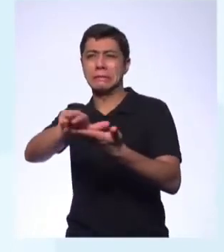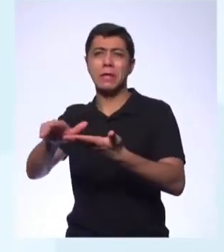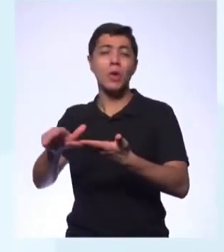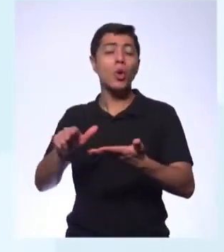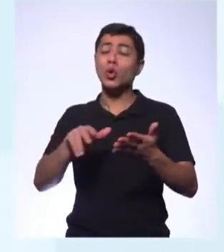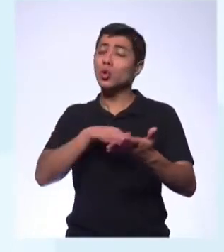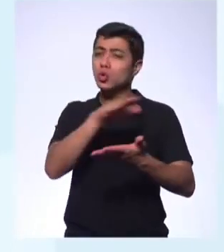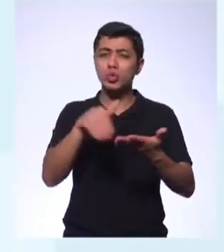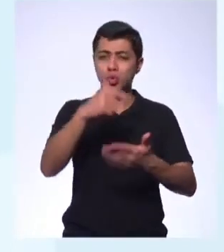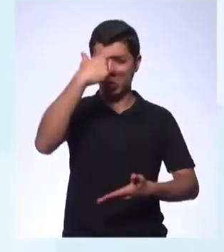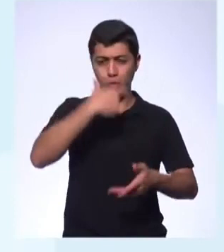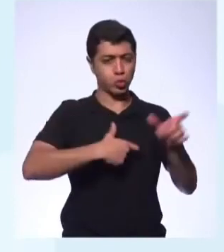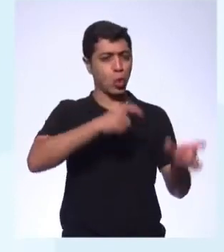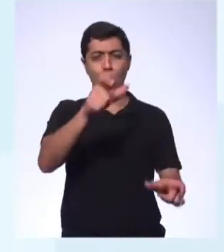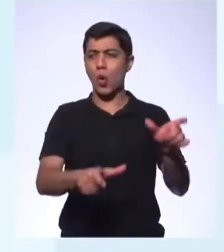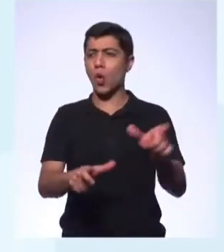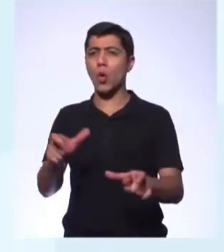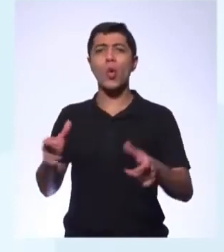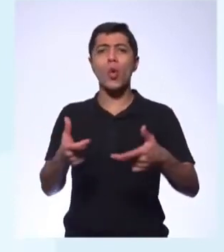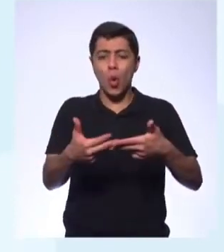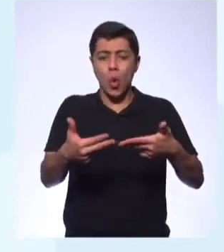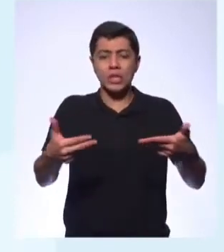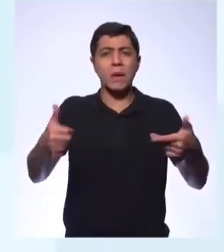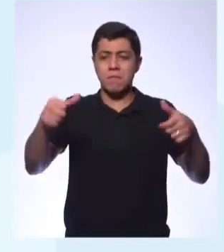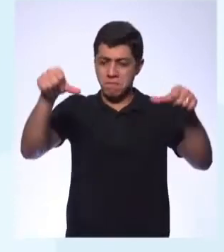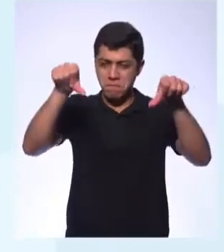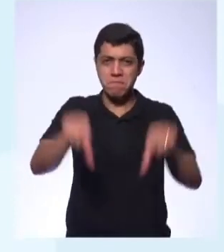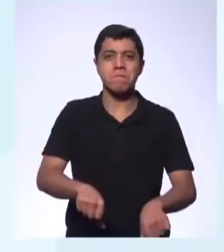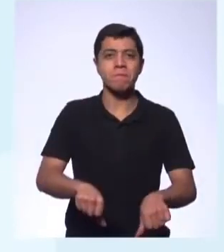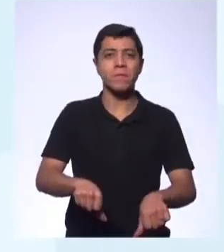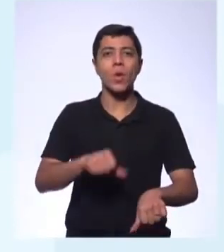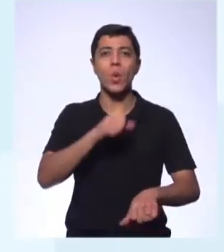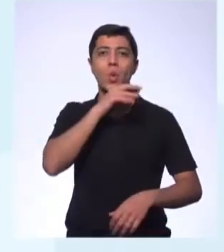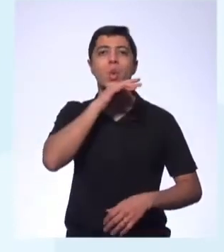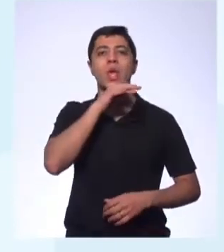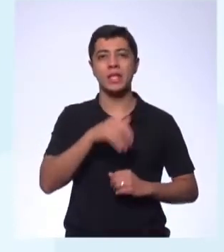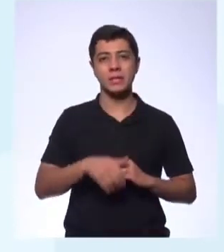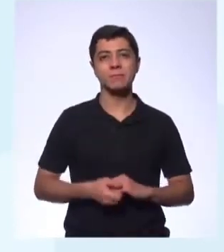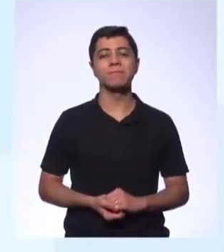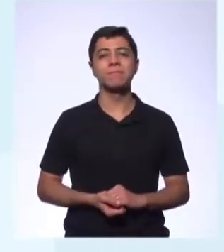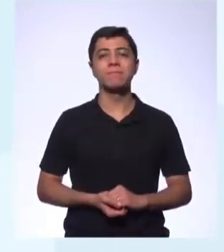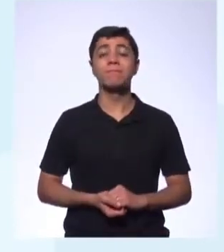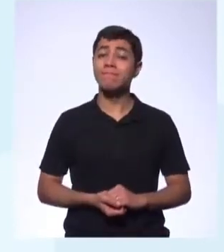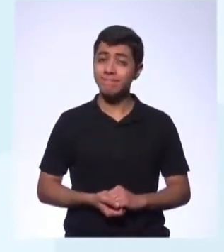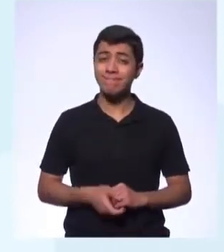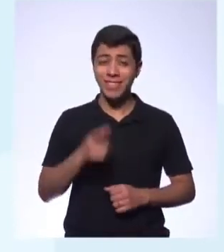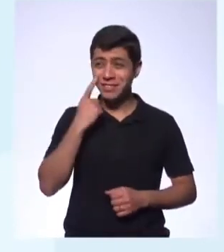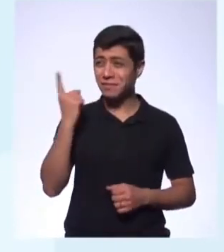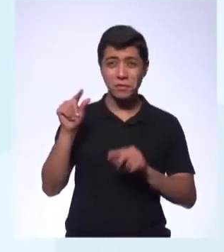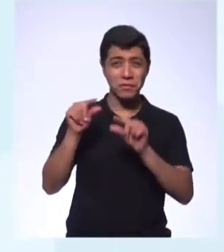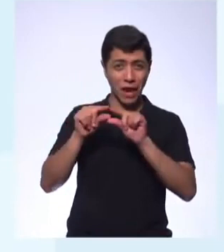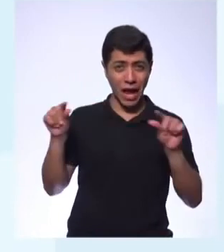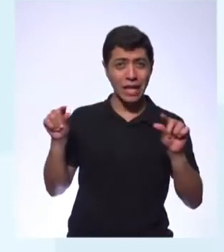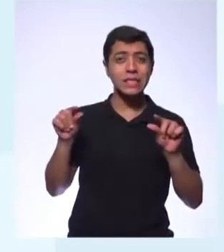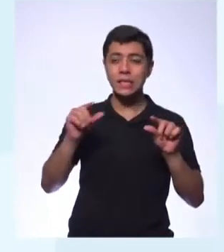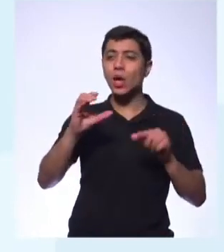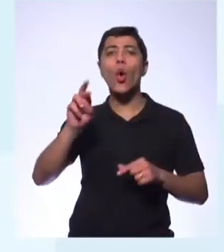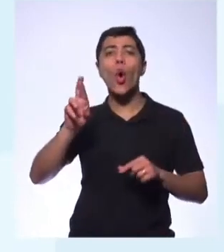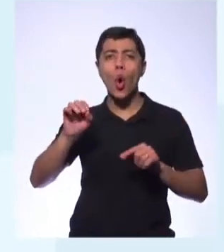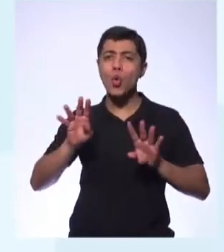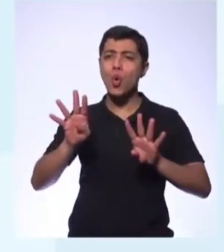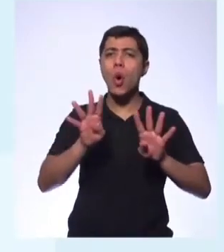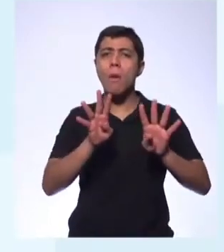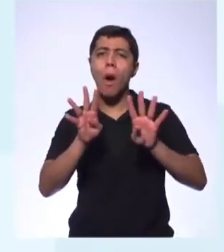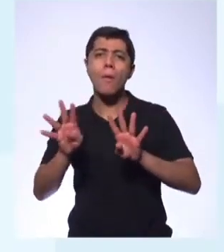o coro, qual efeito essa fala inicial do coro causa em quem está assistindo, causa na plateia? Levando em